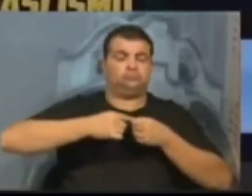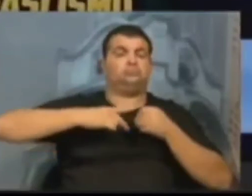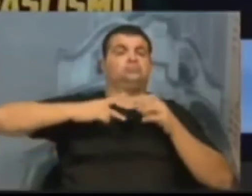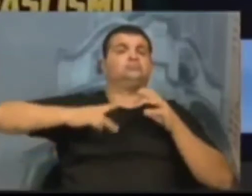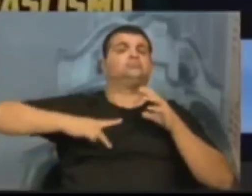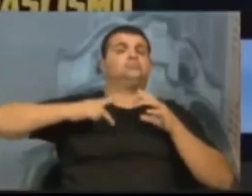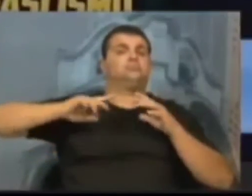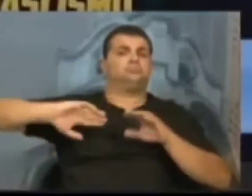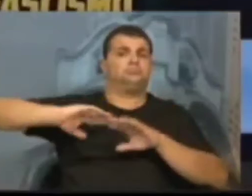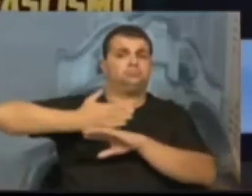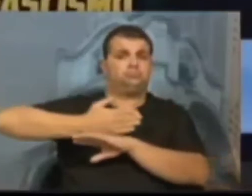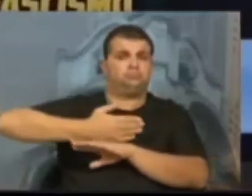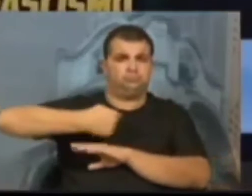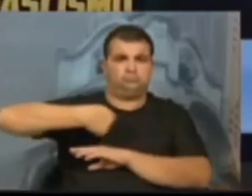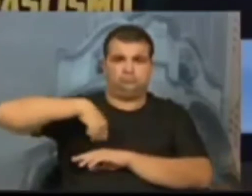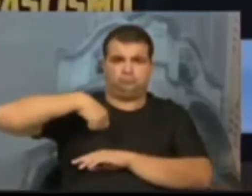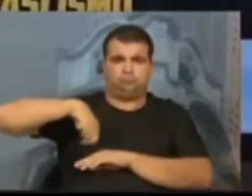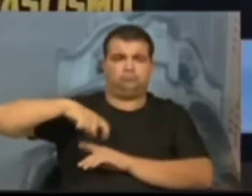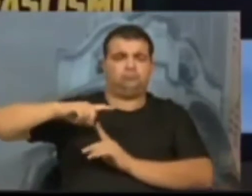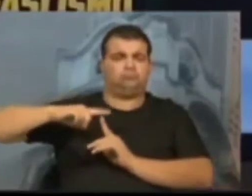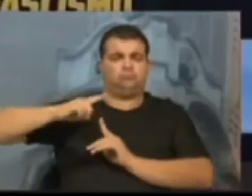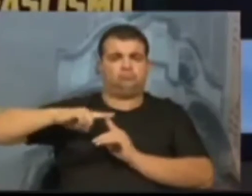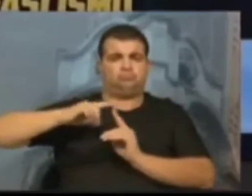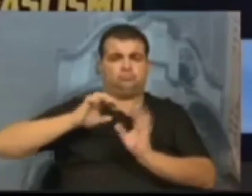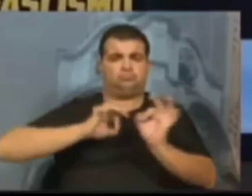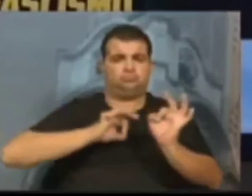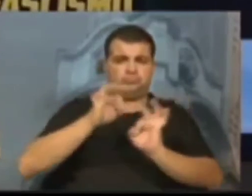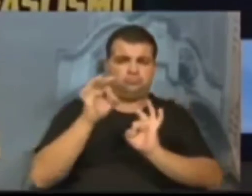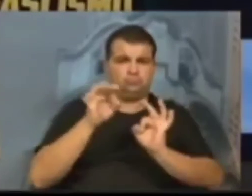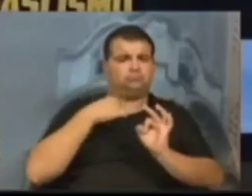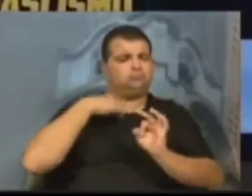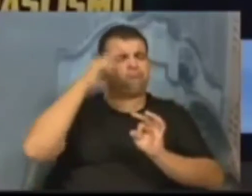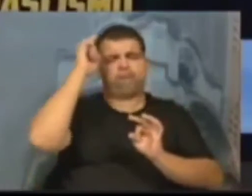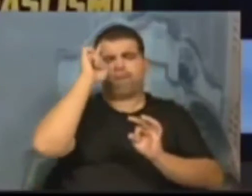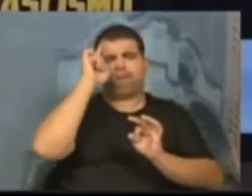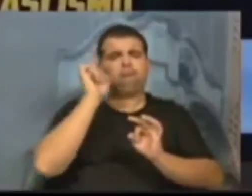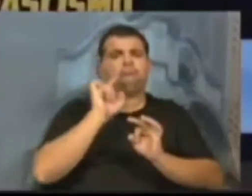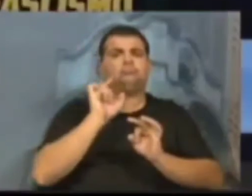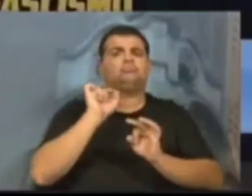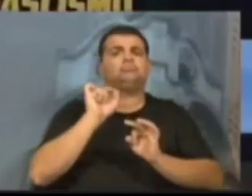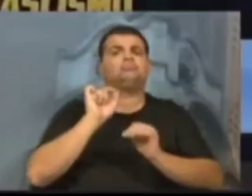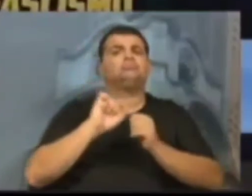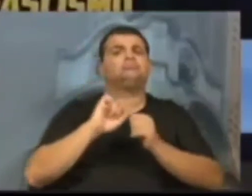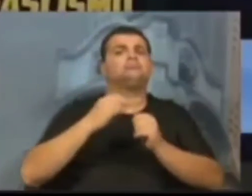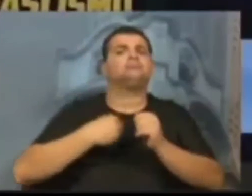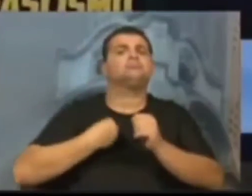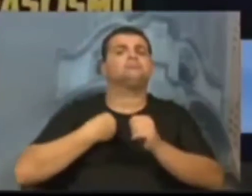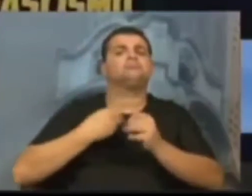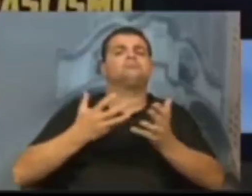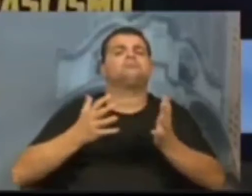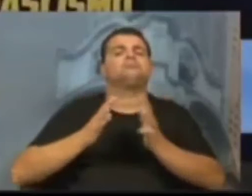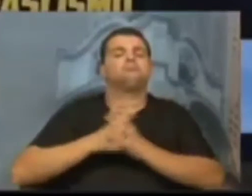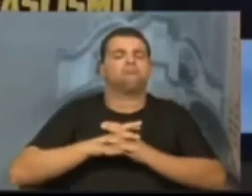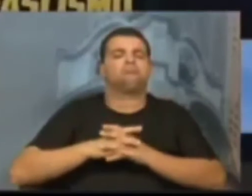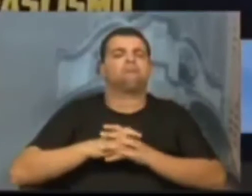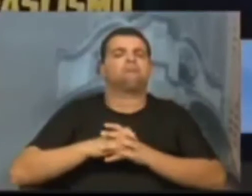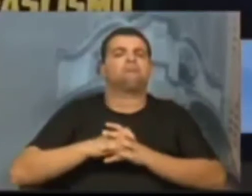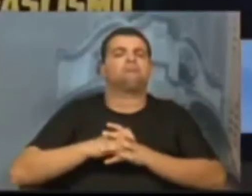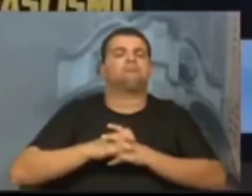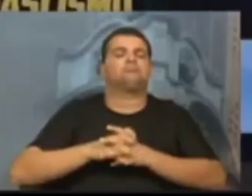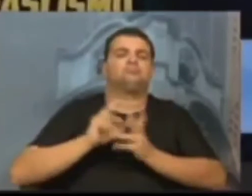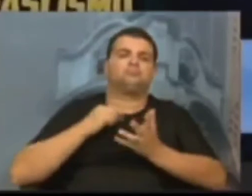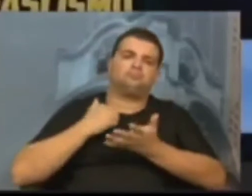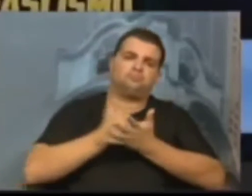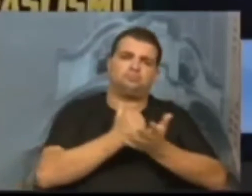Câmara aprove esse tipo de projeto, eu não sei muito bem o que nós fazemos aqui, então. Então, todo o meu